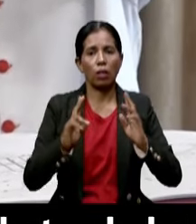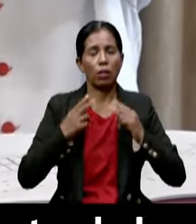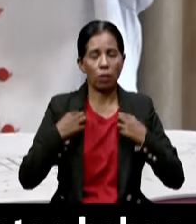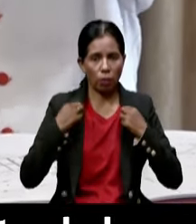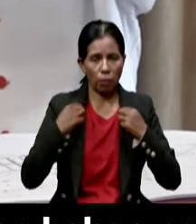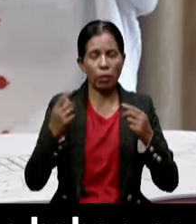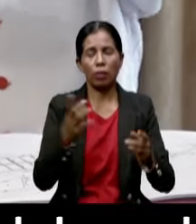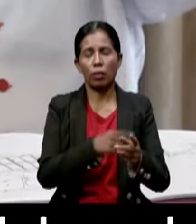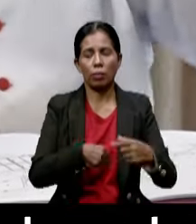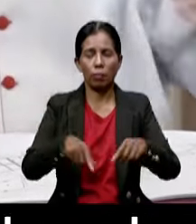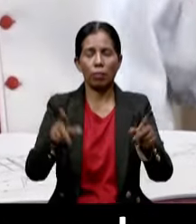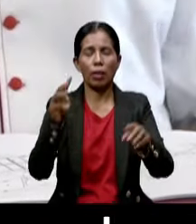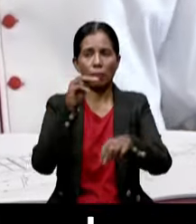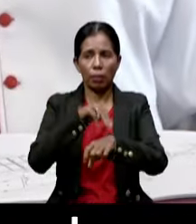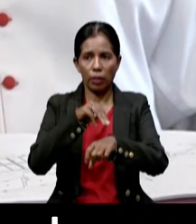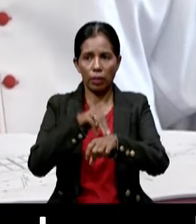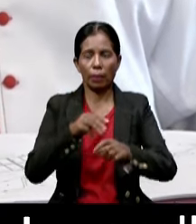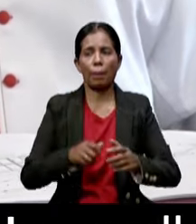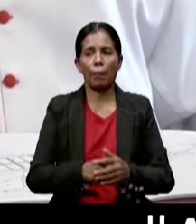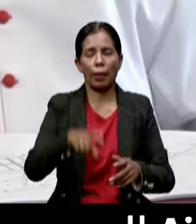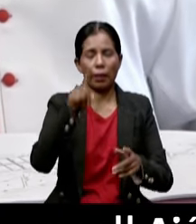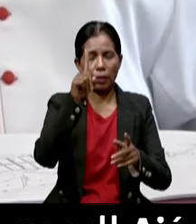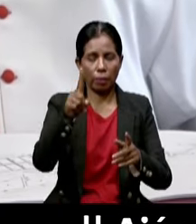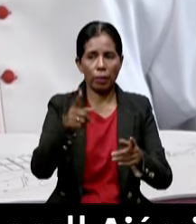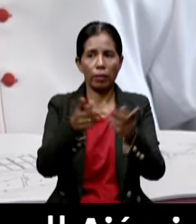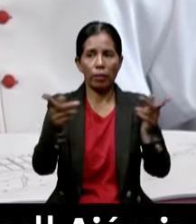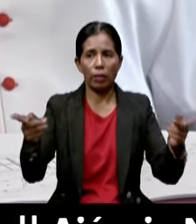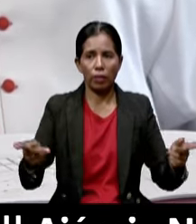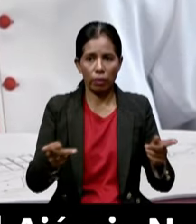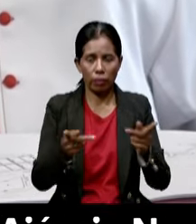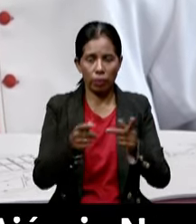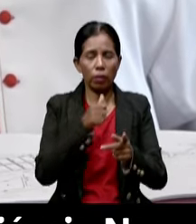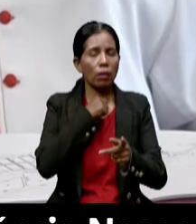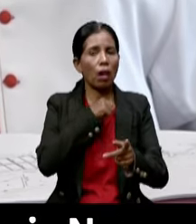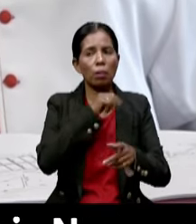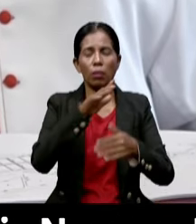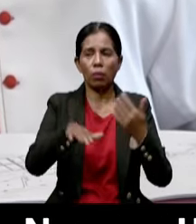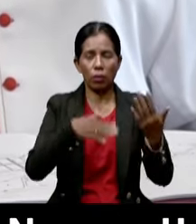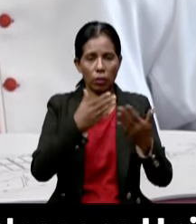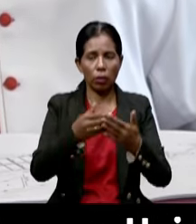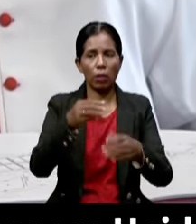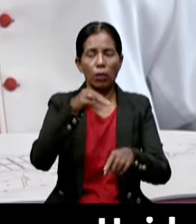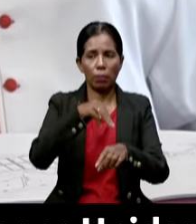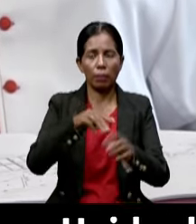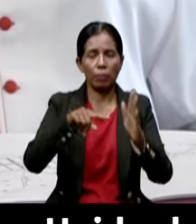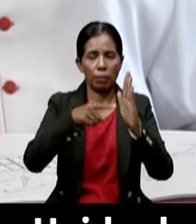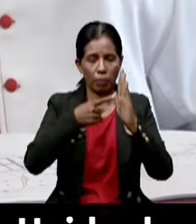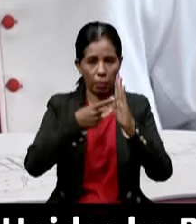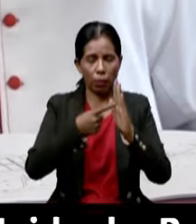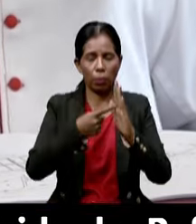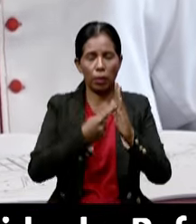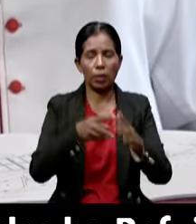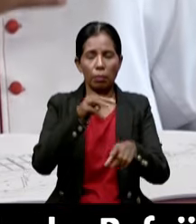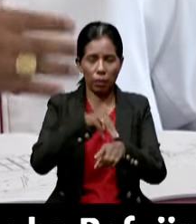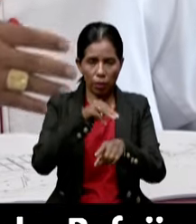E ida selo, nini leone, a sacristia ida para o amulho enquanto outro. Ele mora com missa, sem bar, atrás e anebar. É isso